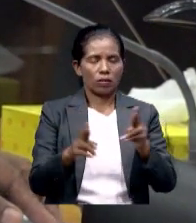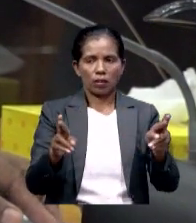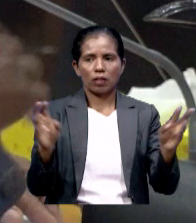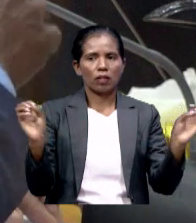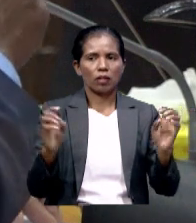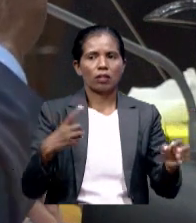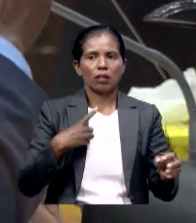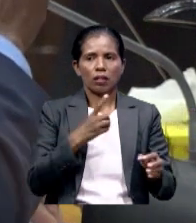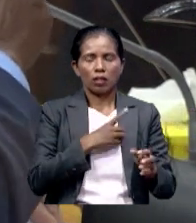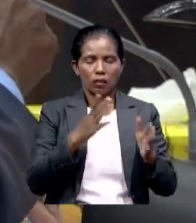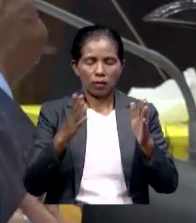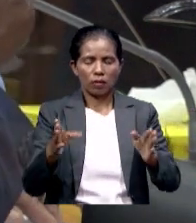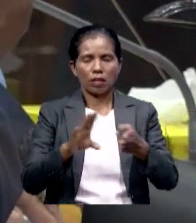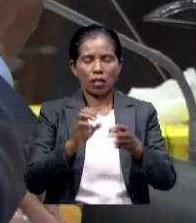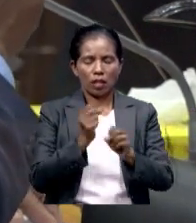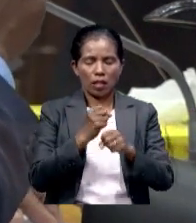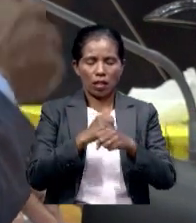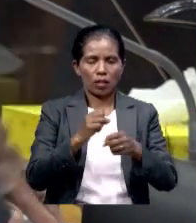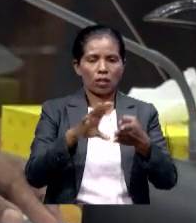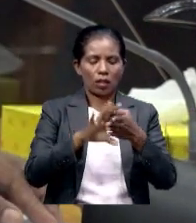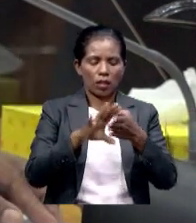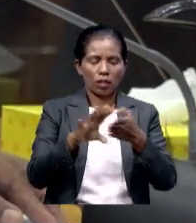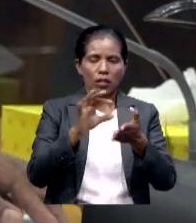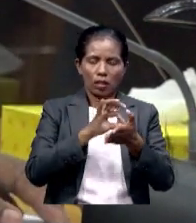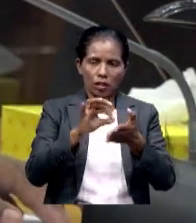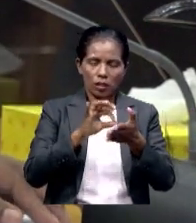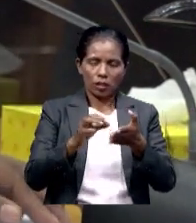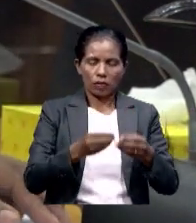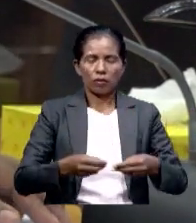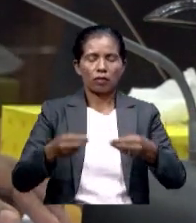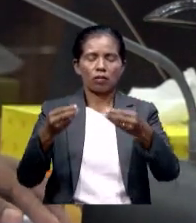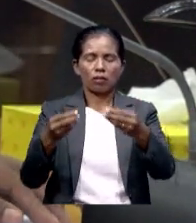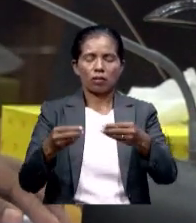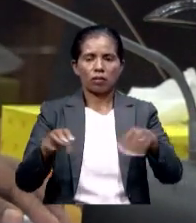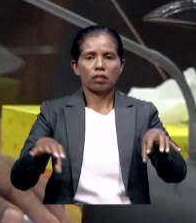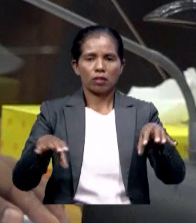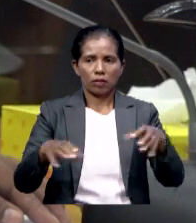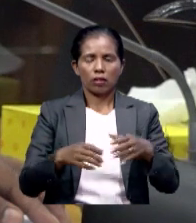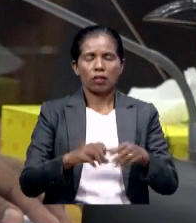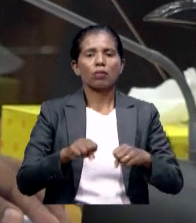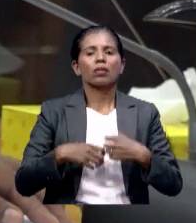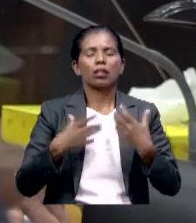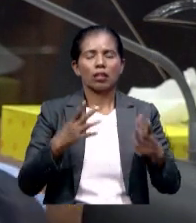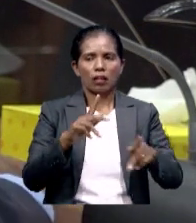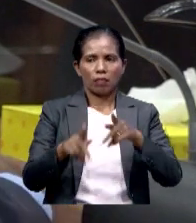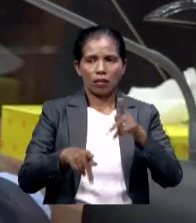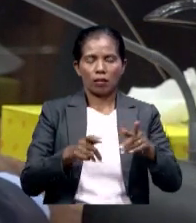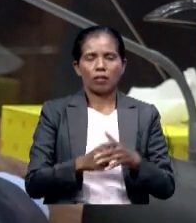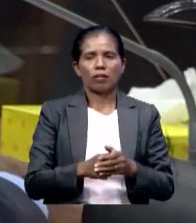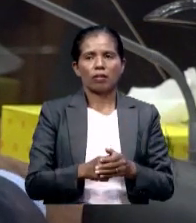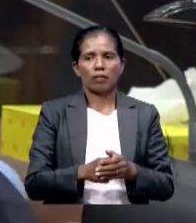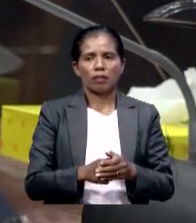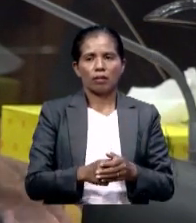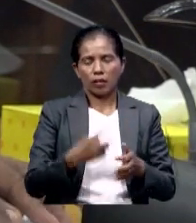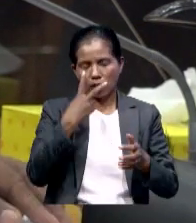Se deputado ida halo pedido escrita lori keras mai to iha fate nebe se serviço ma kalaiha resposta o insa po ida ki igne. Me salari ma ami hara